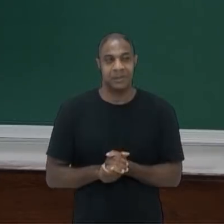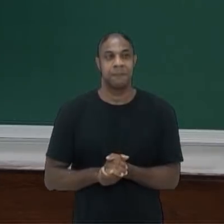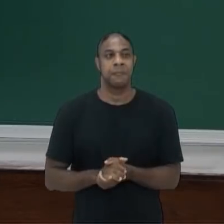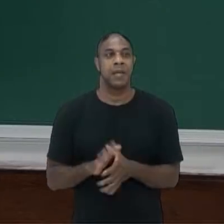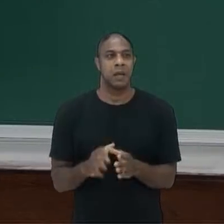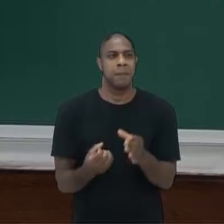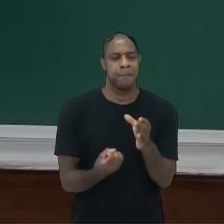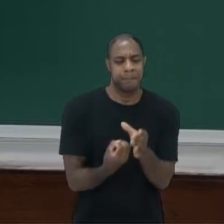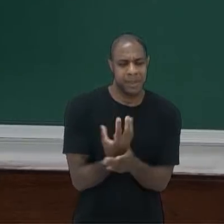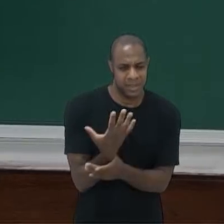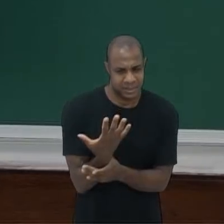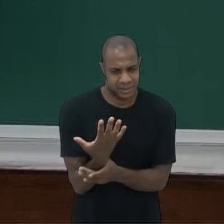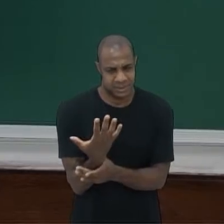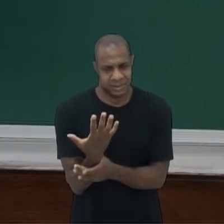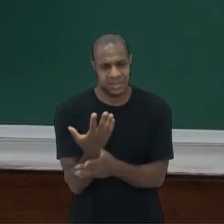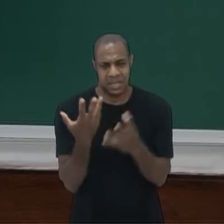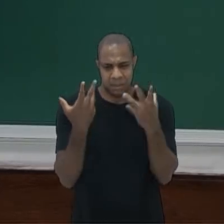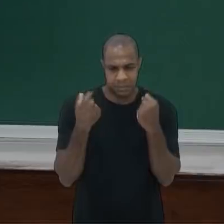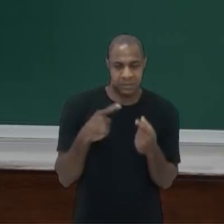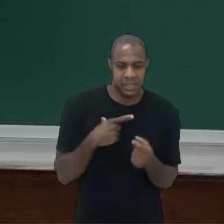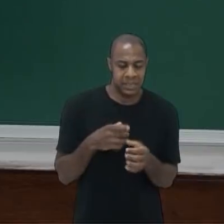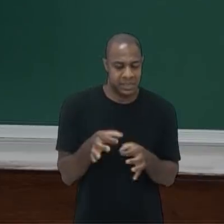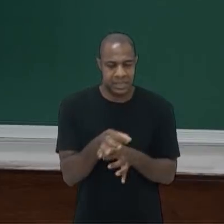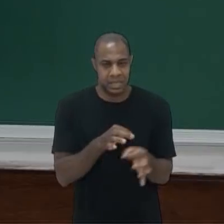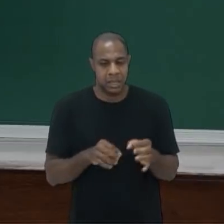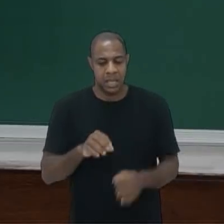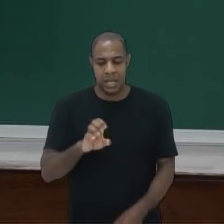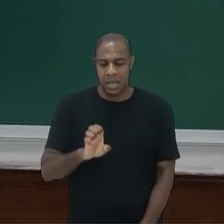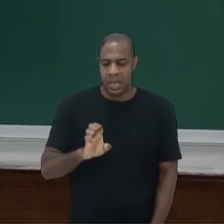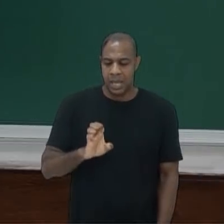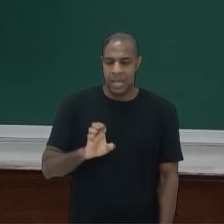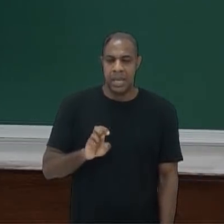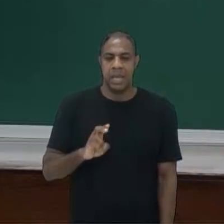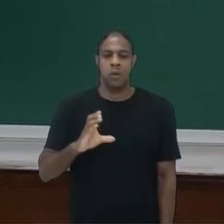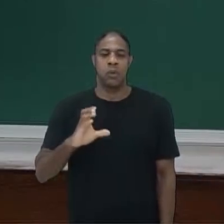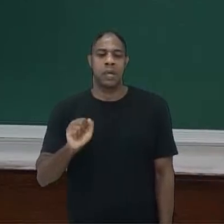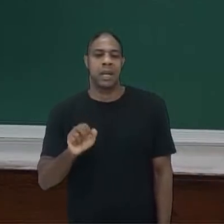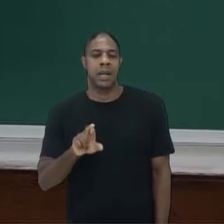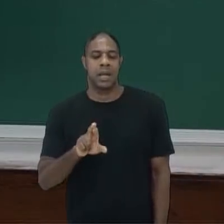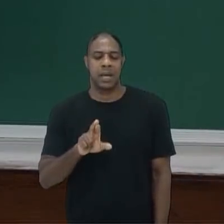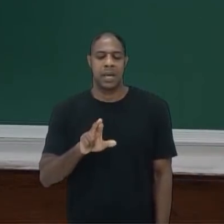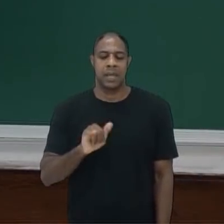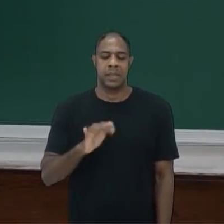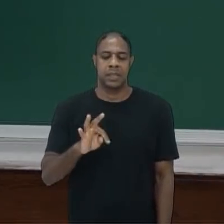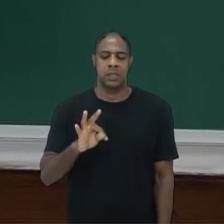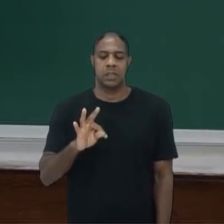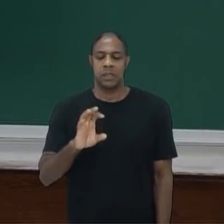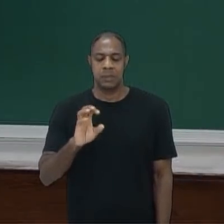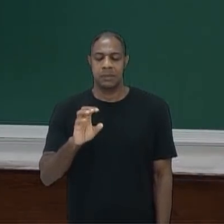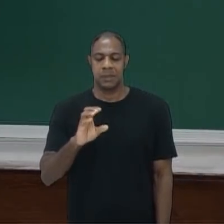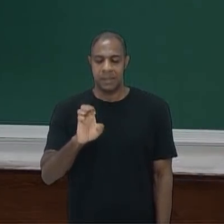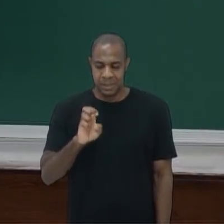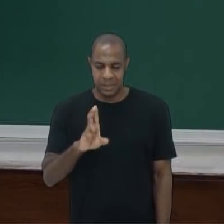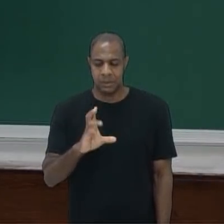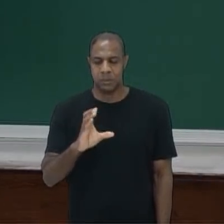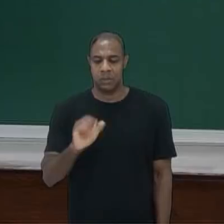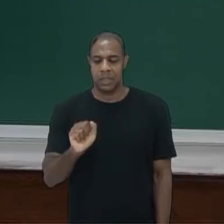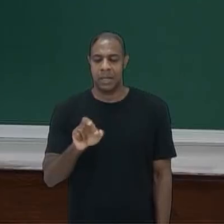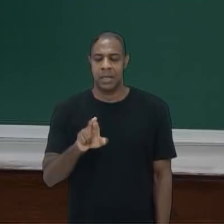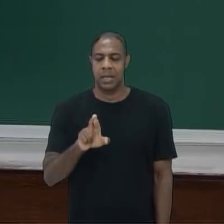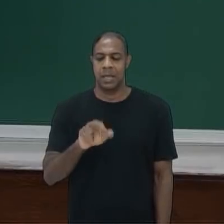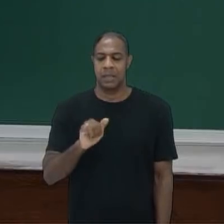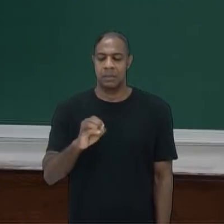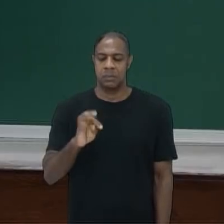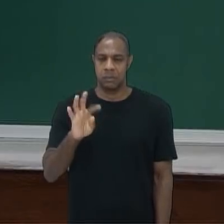animais, têm células eucariontes. A gente vai relembrar isso, ter o núcleo delimitado por uma